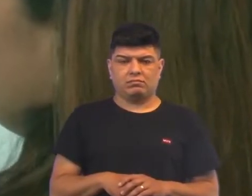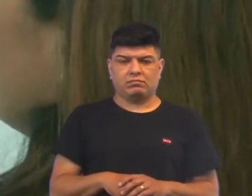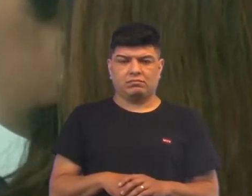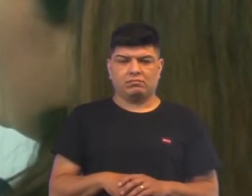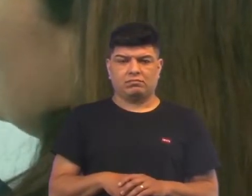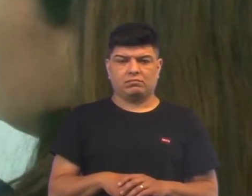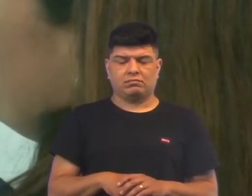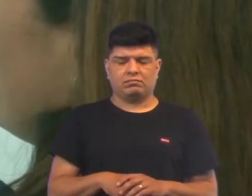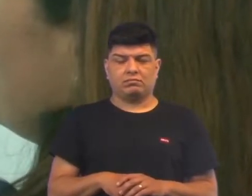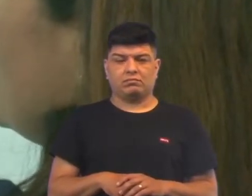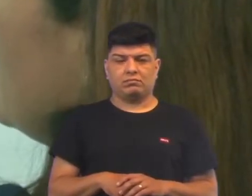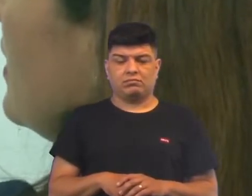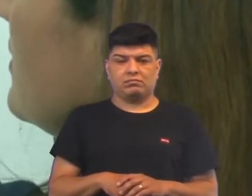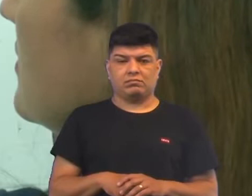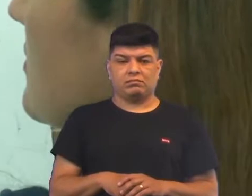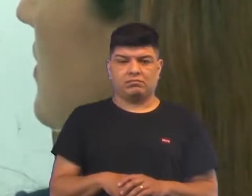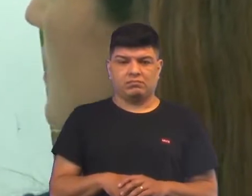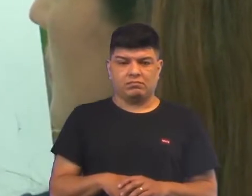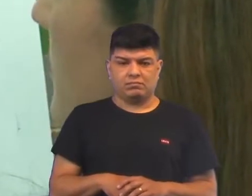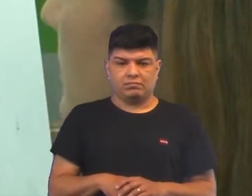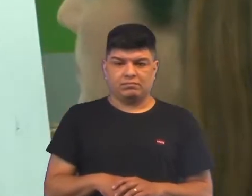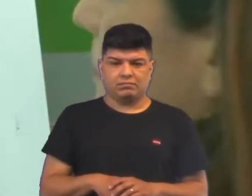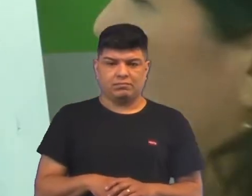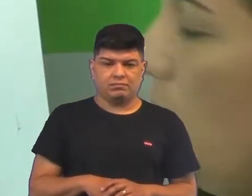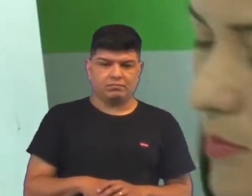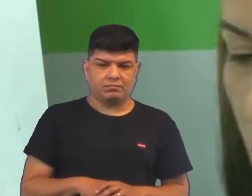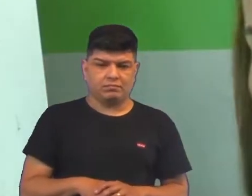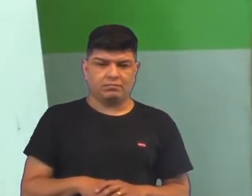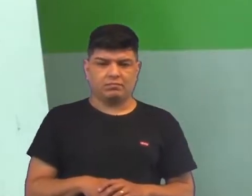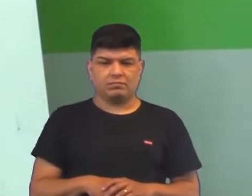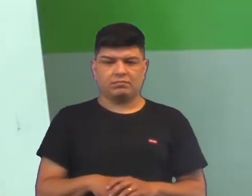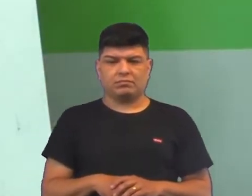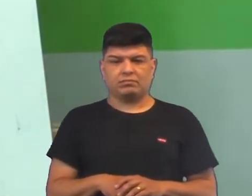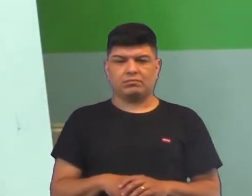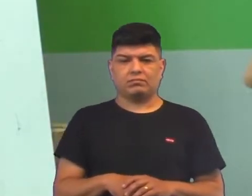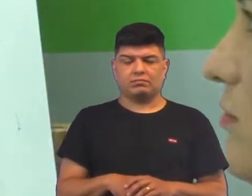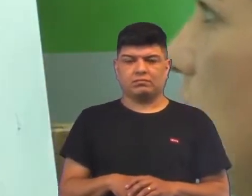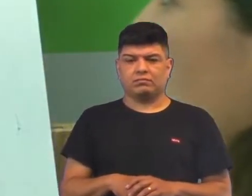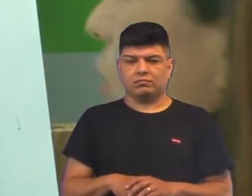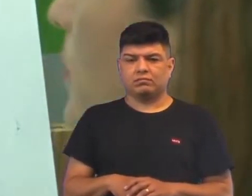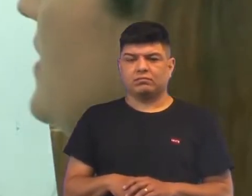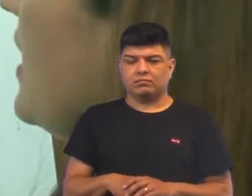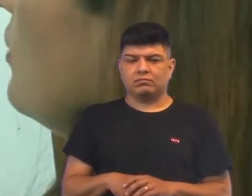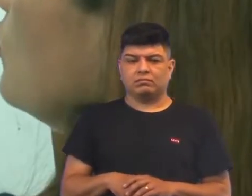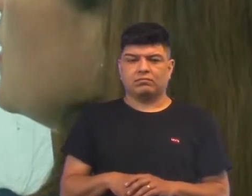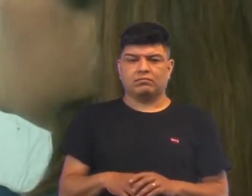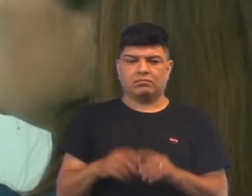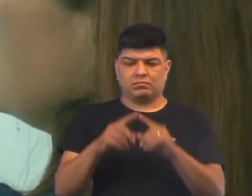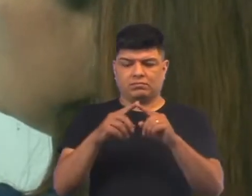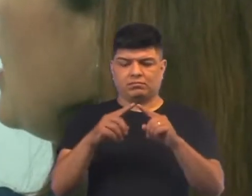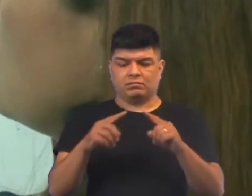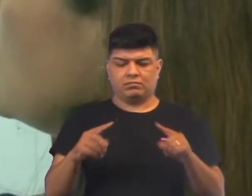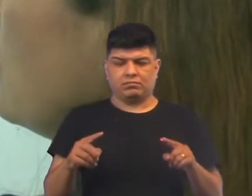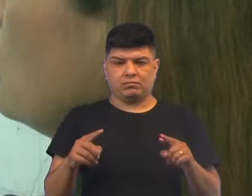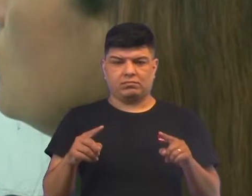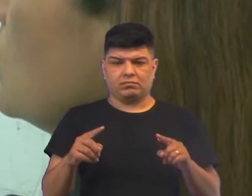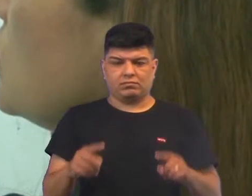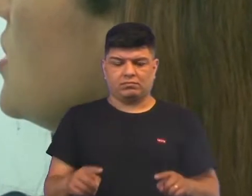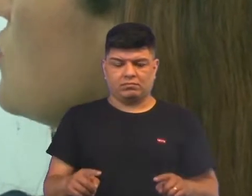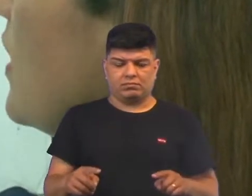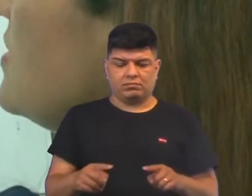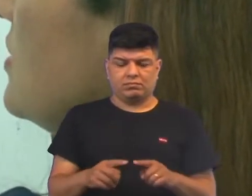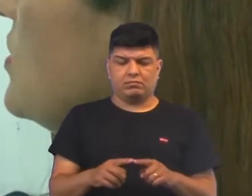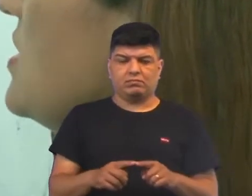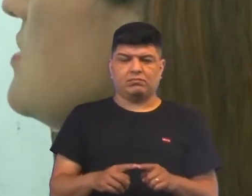Quadrada não, perdão. Vou pegar essa forma pentagonal, que é o pentágono aqui, que é 5 lados, né? 1,